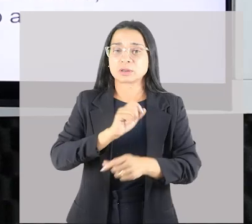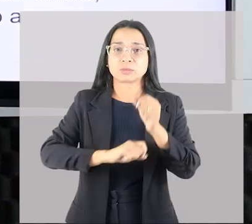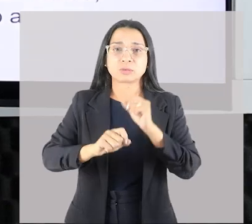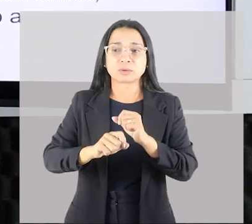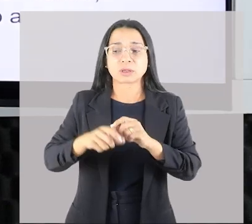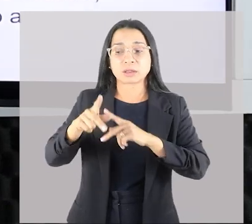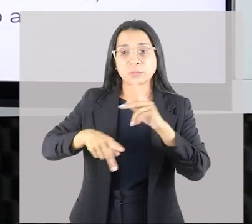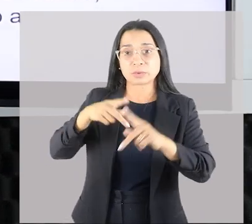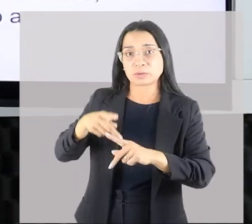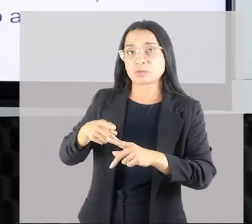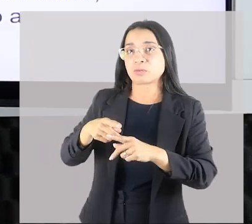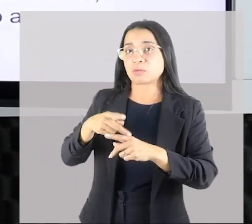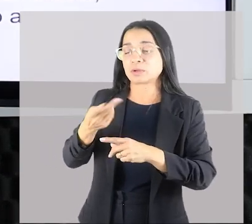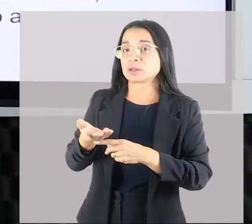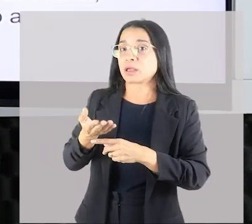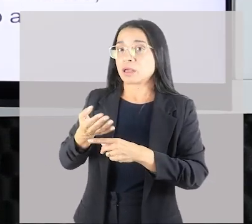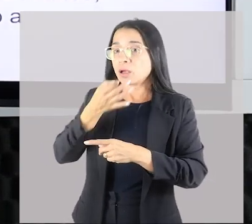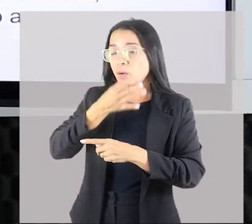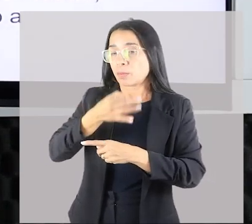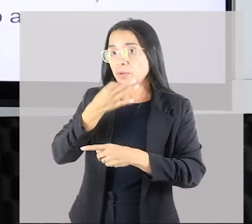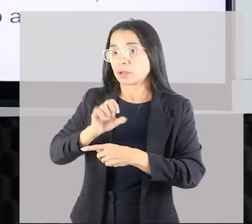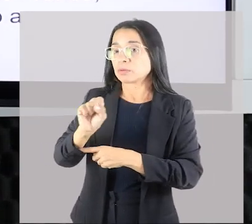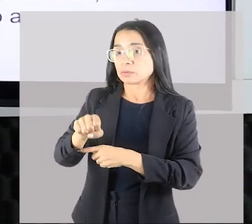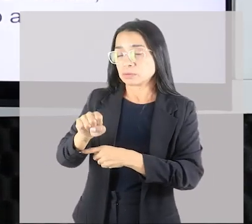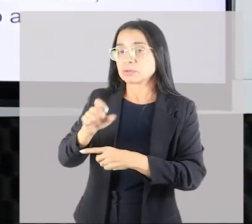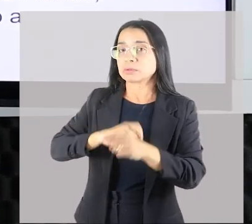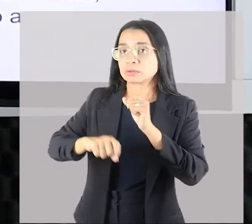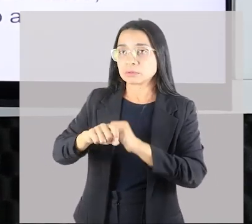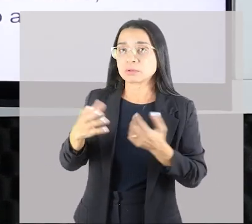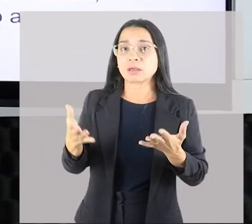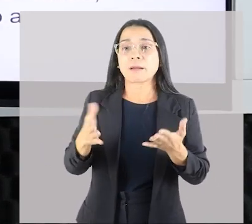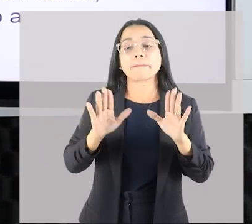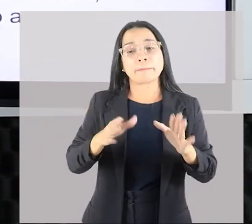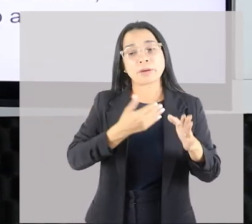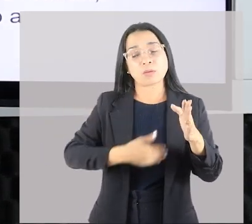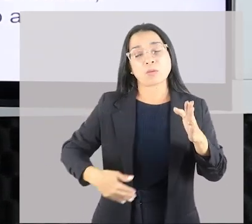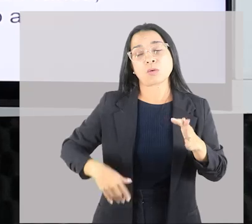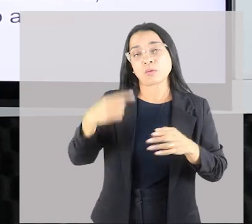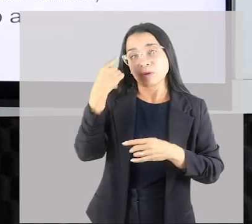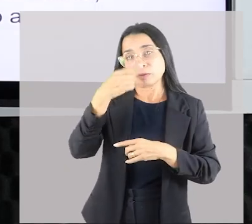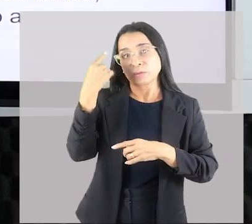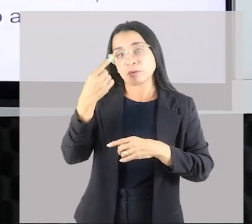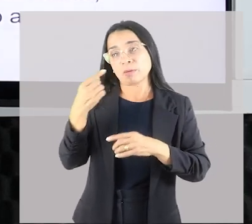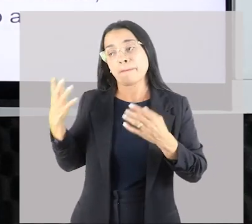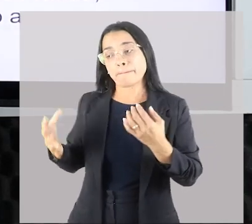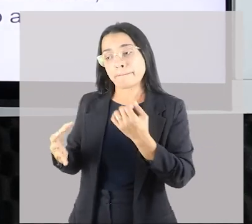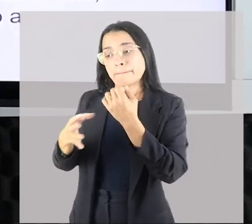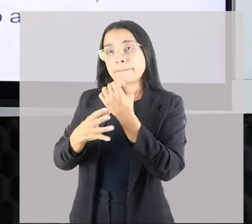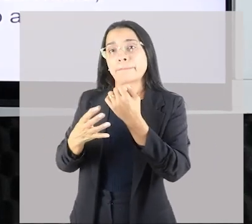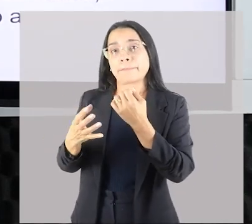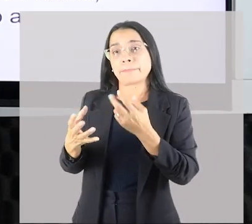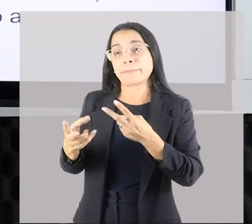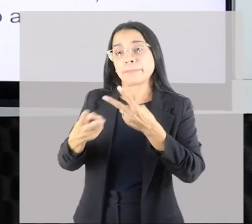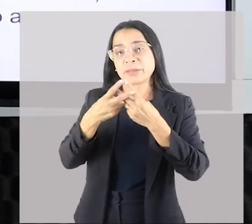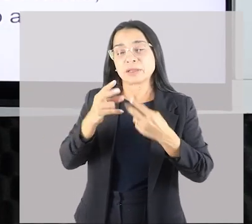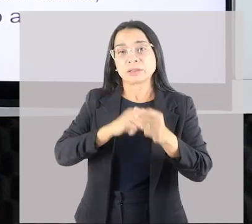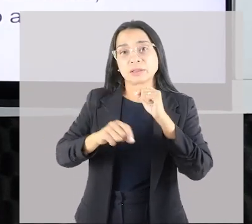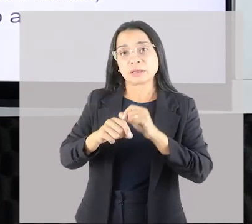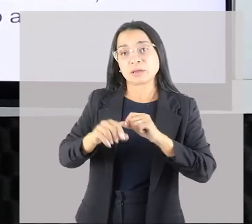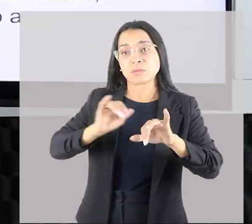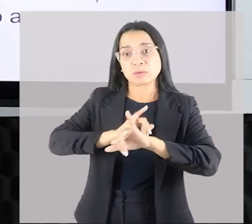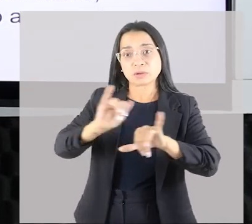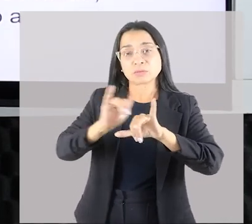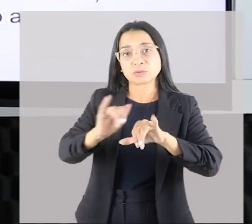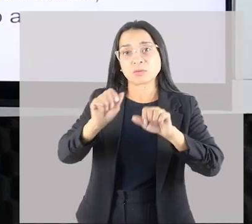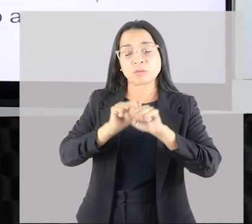queria se tornar independente em relação a Madrid, em relação à Espanha, mas o governo espanhol, inclusive, prendeu seus líderes, né, e deixou um recado muito